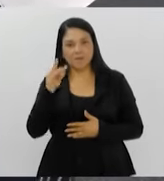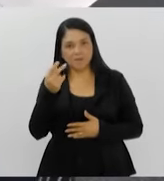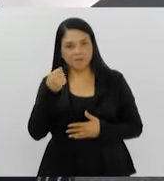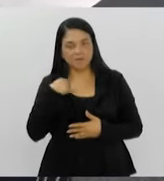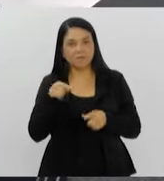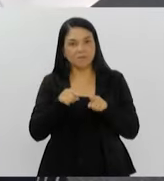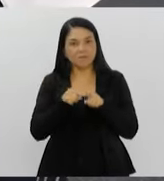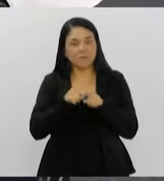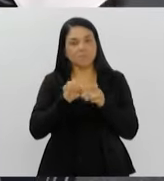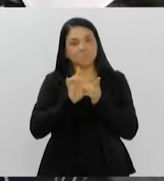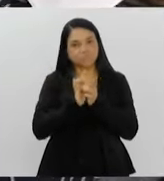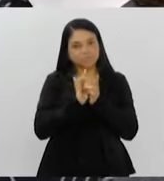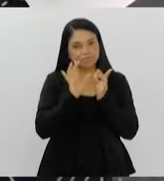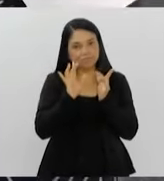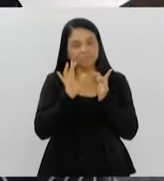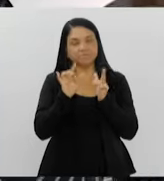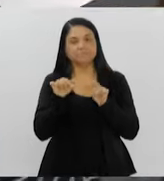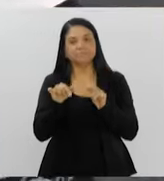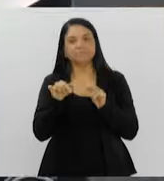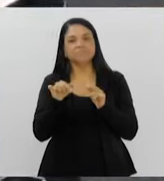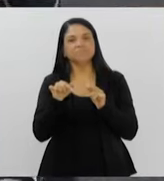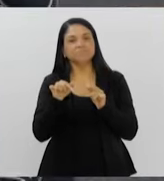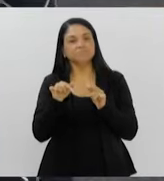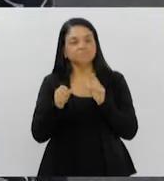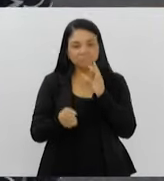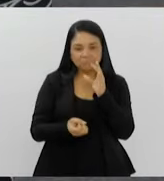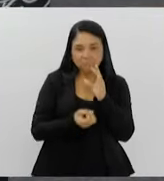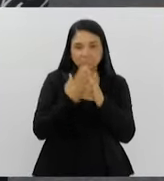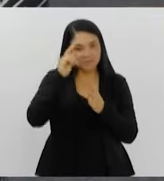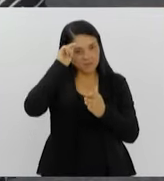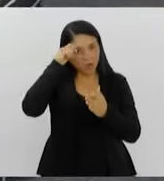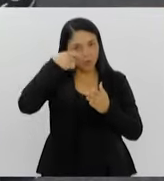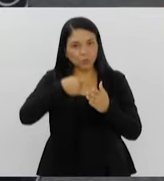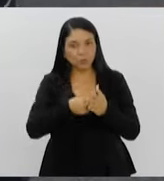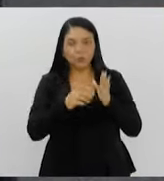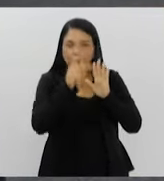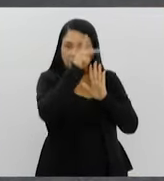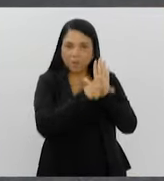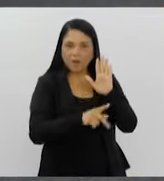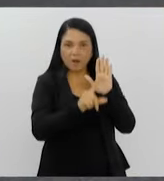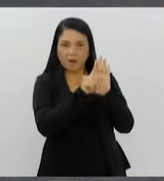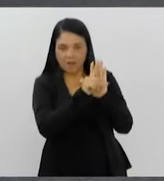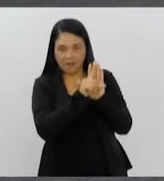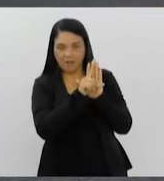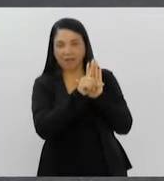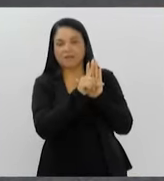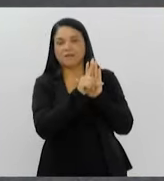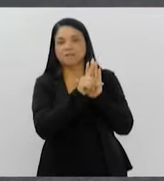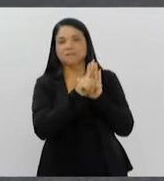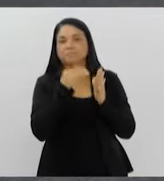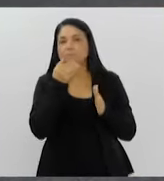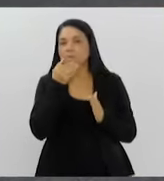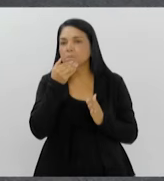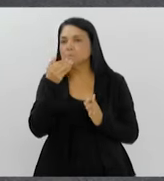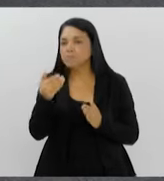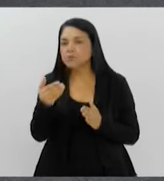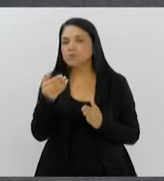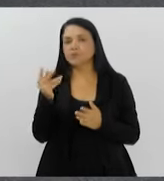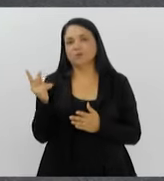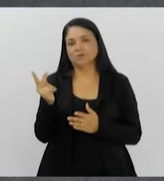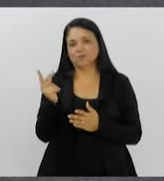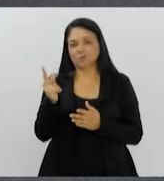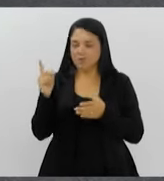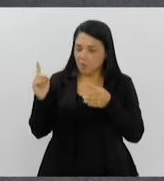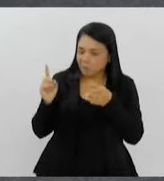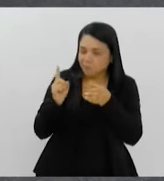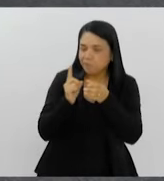dos autores desse brilhante E justo projeto de lei Eu gostaria de pedir aos autores a